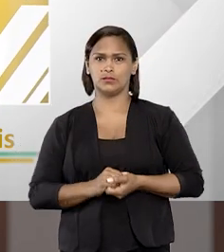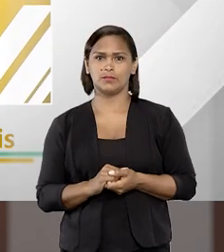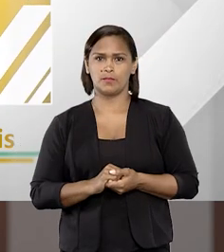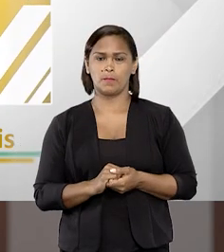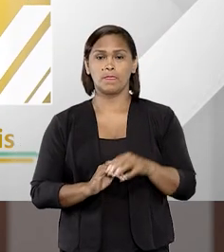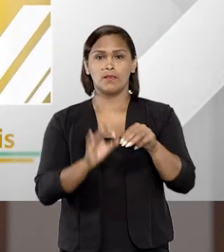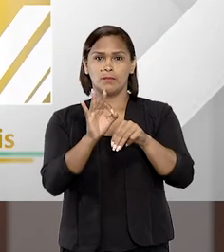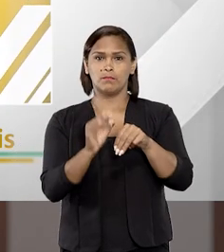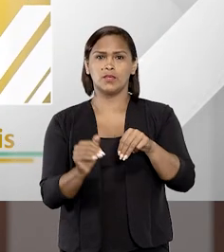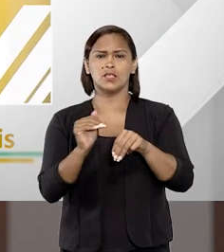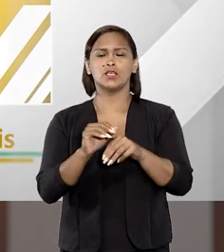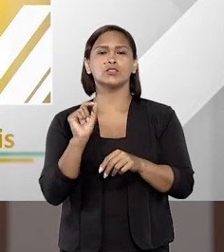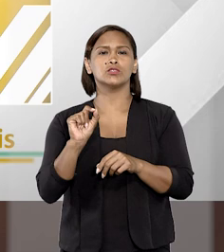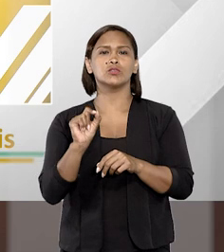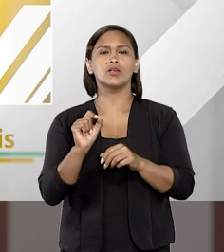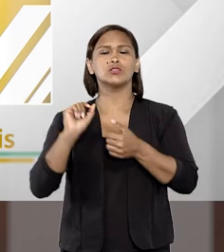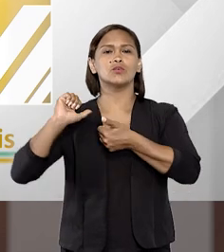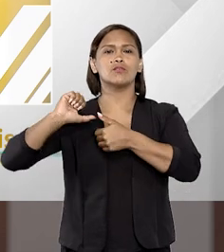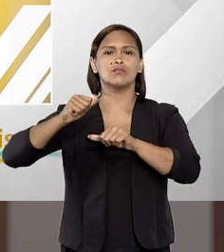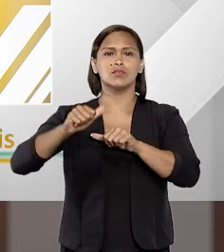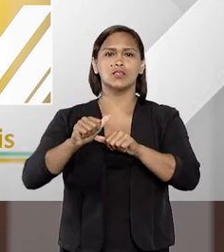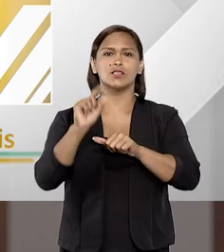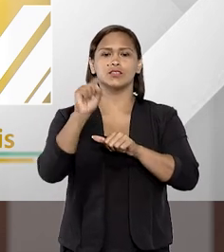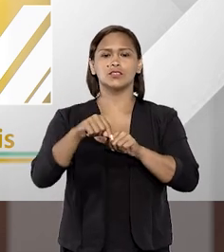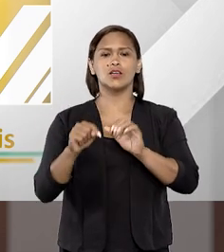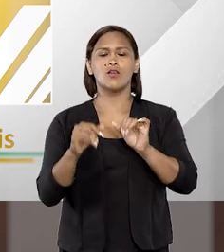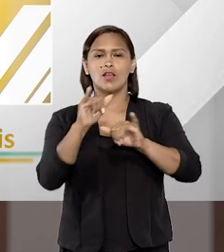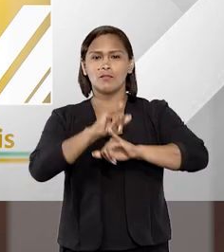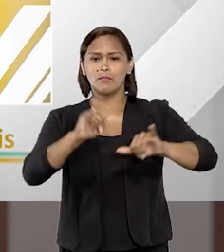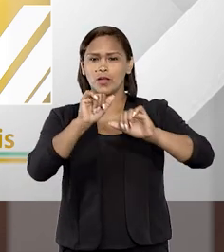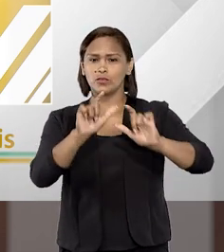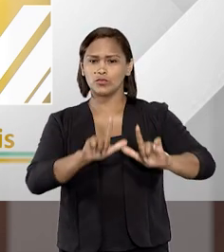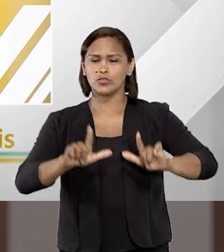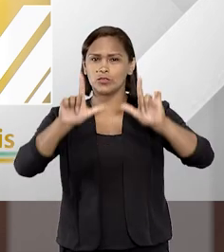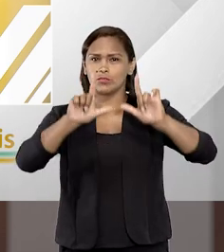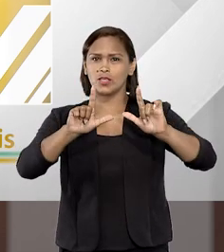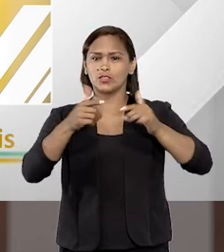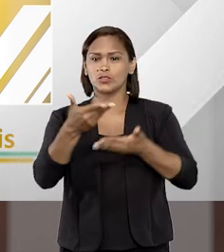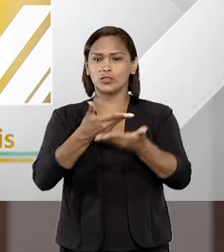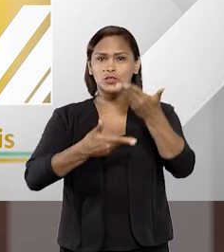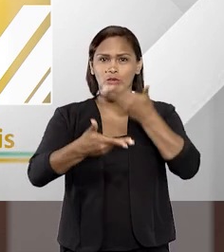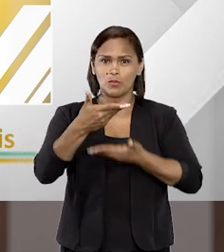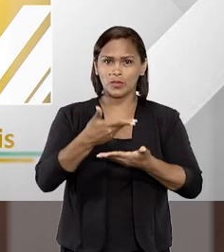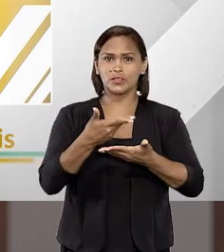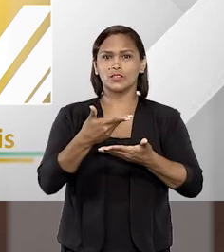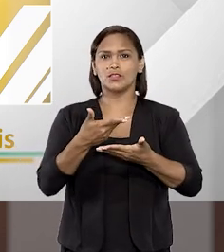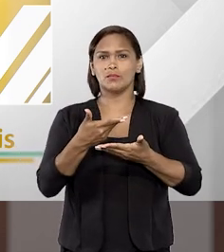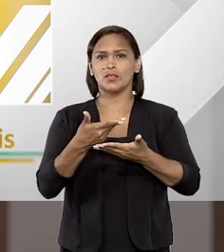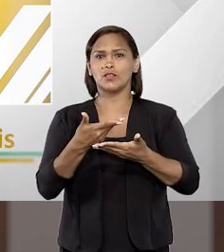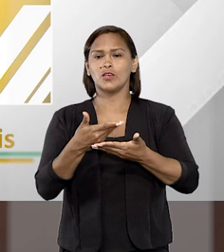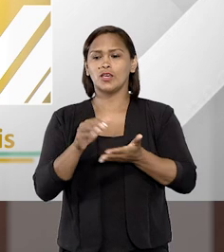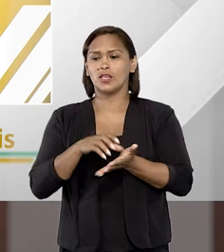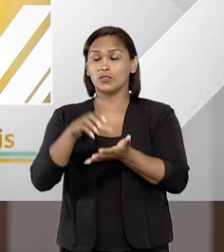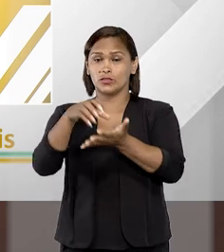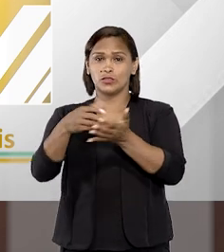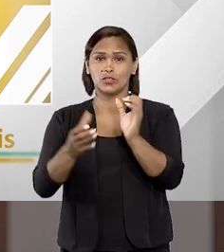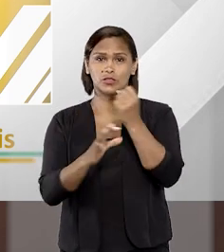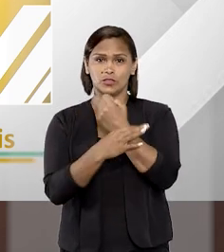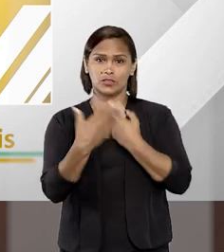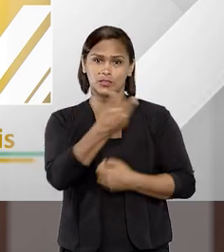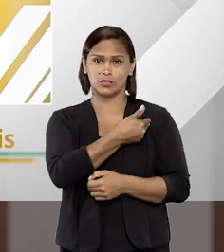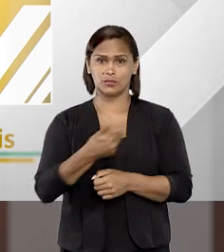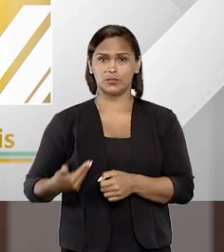Vinícius Cat qual a sua avaliação em relação esse banco de imagens e sobre o compartilhamento dele né entre os órgãos de segurança